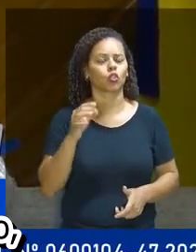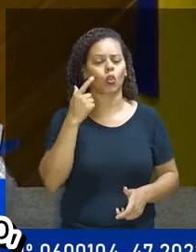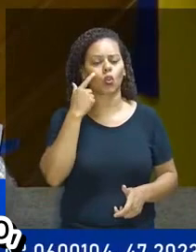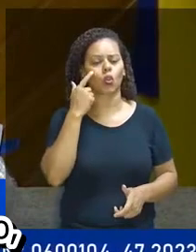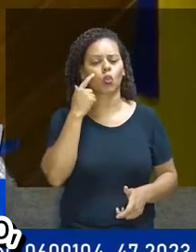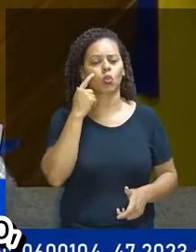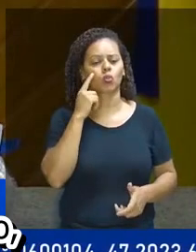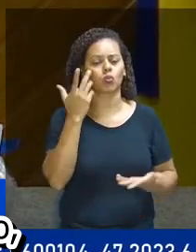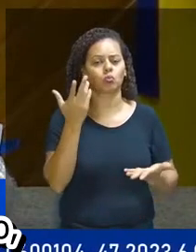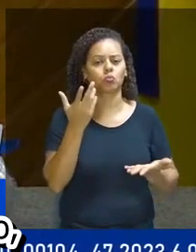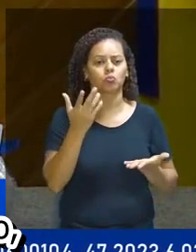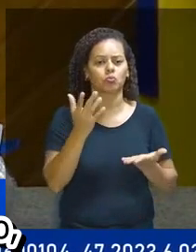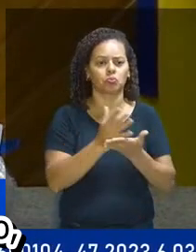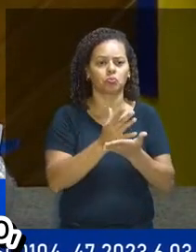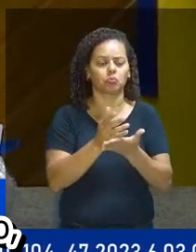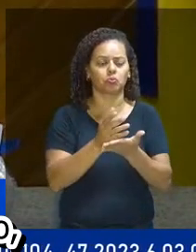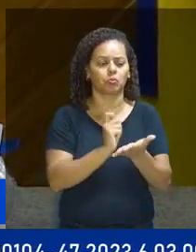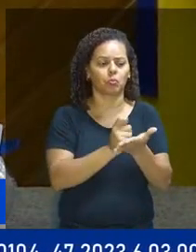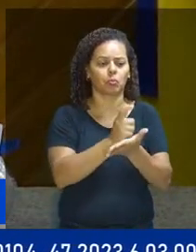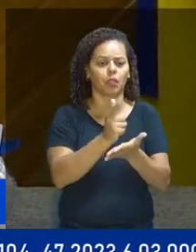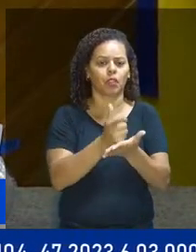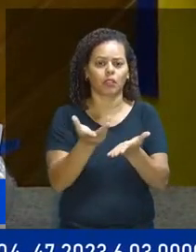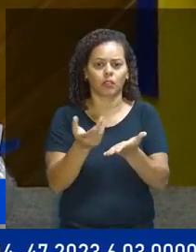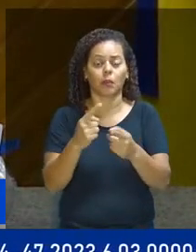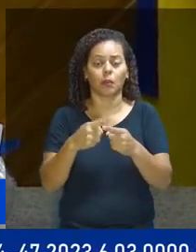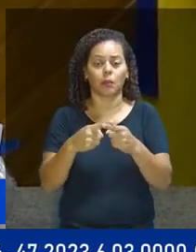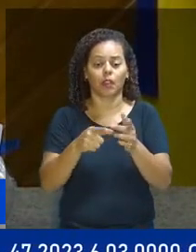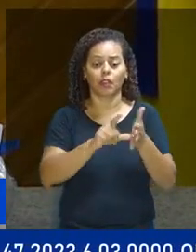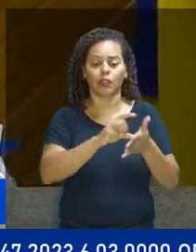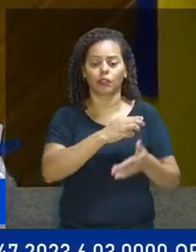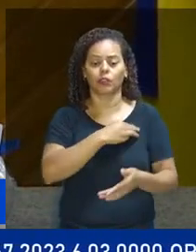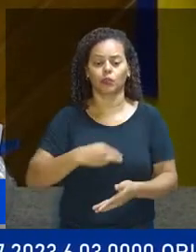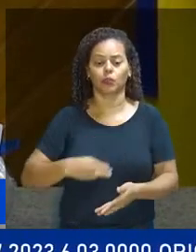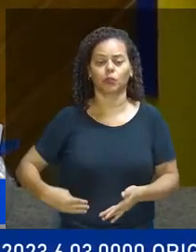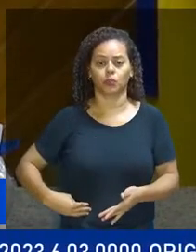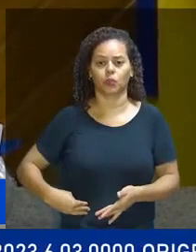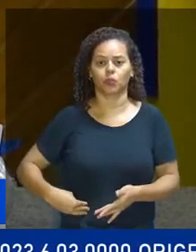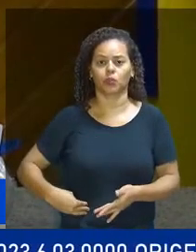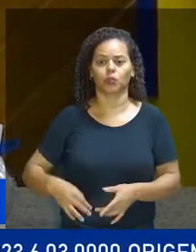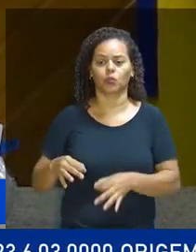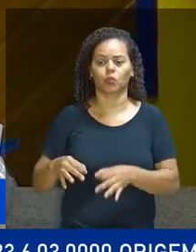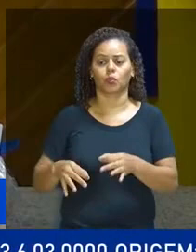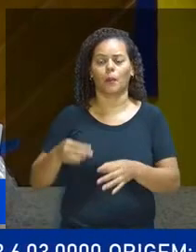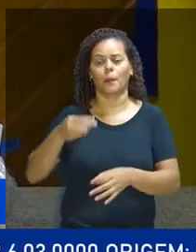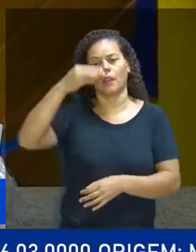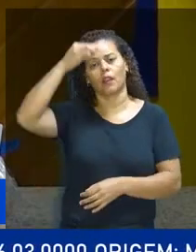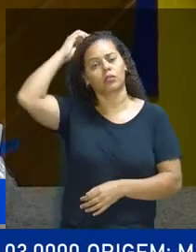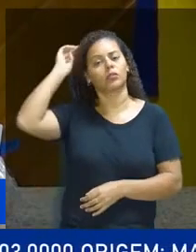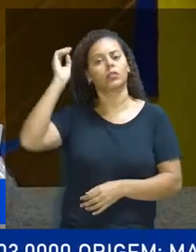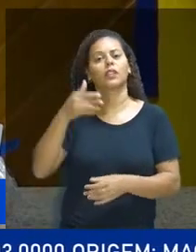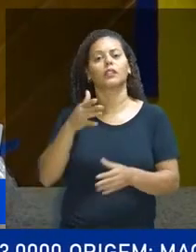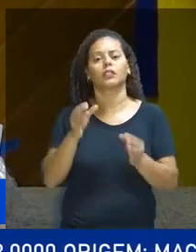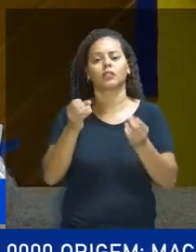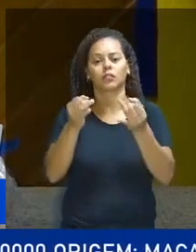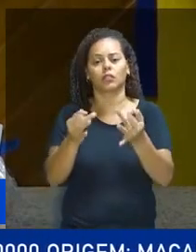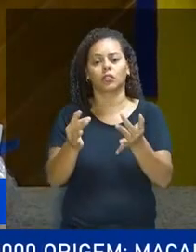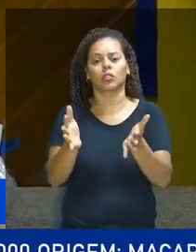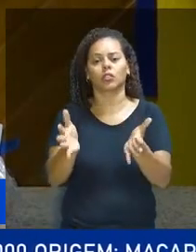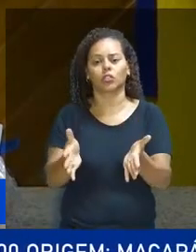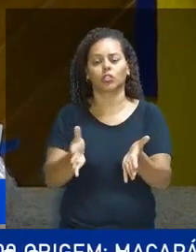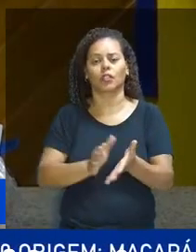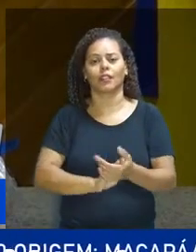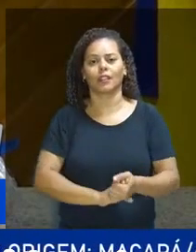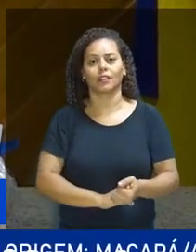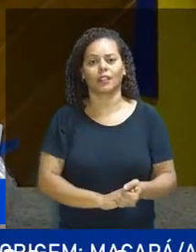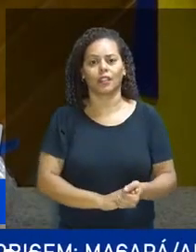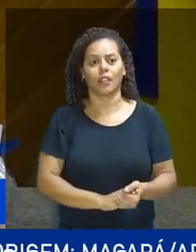prestígio, né, aquilo que o ministro Luiz Barroso pediu a todos nós, juízes, na condução do nosso trabalho é falar